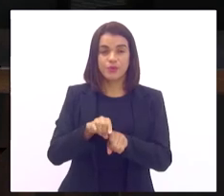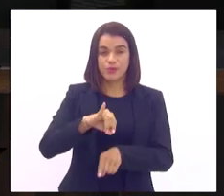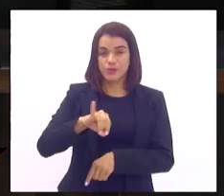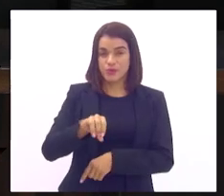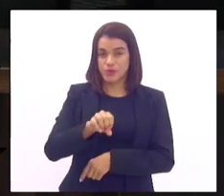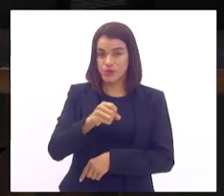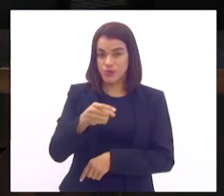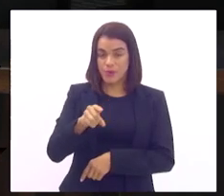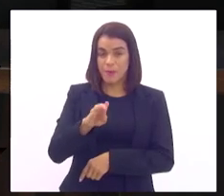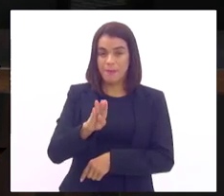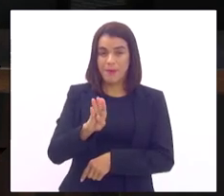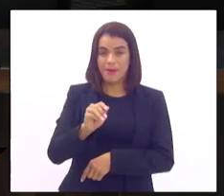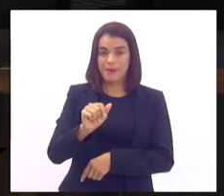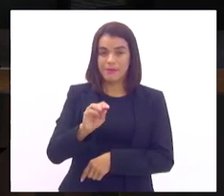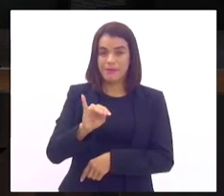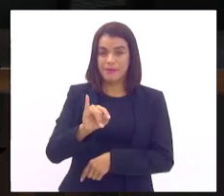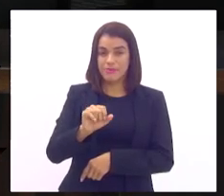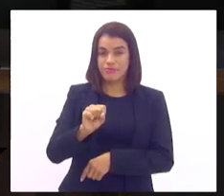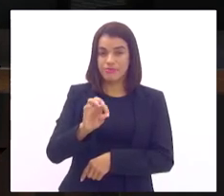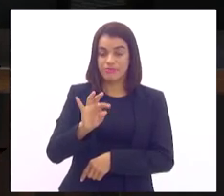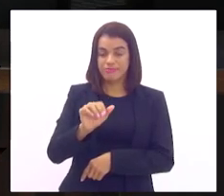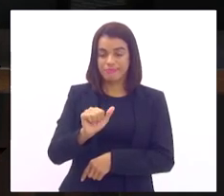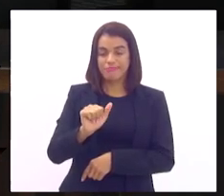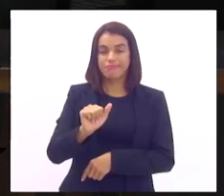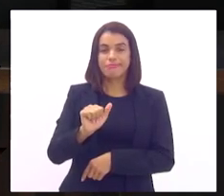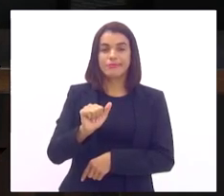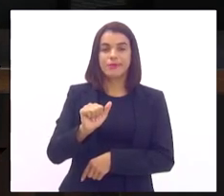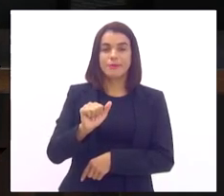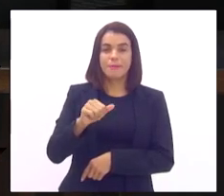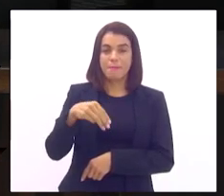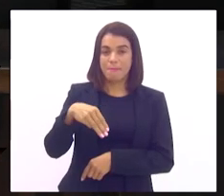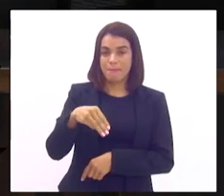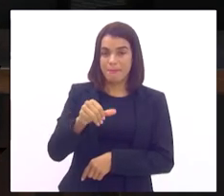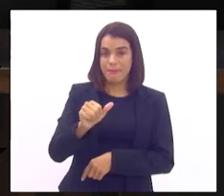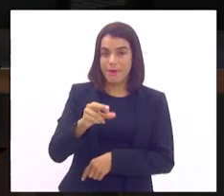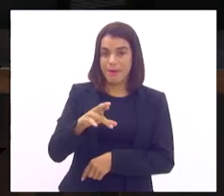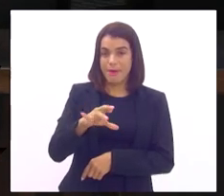da Fed Conte, Maria José Costa, presidente da